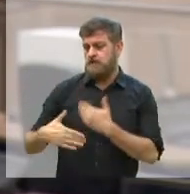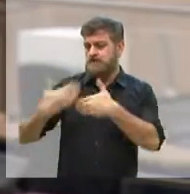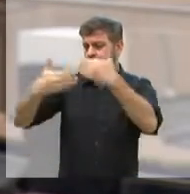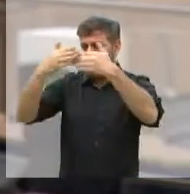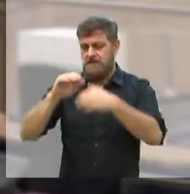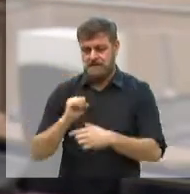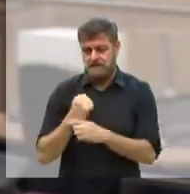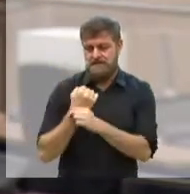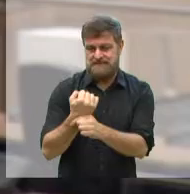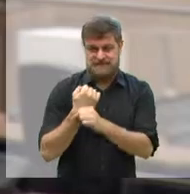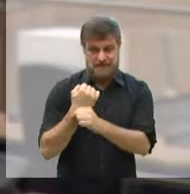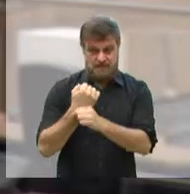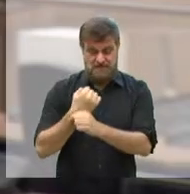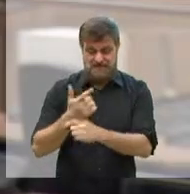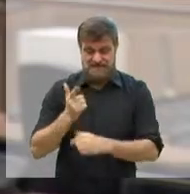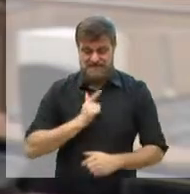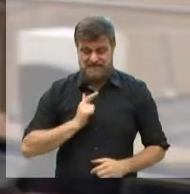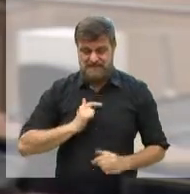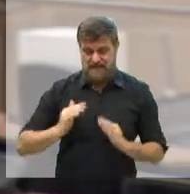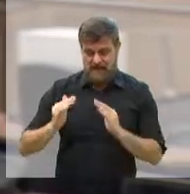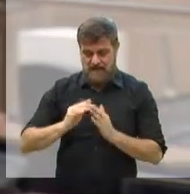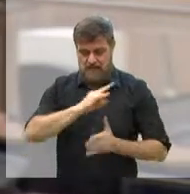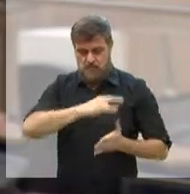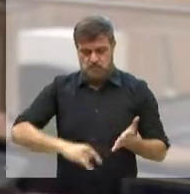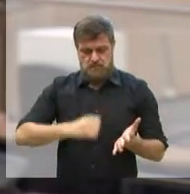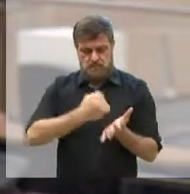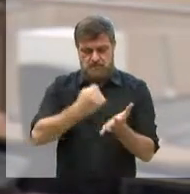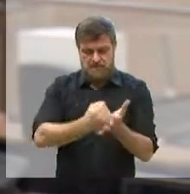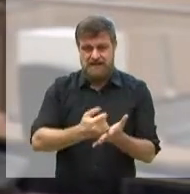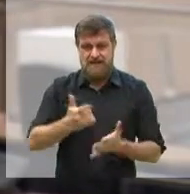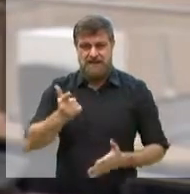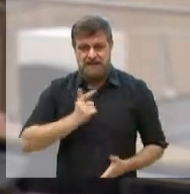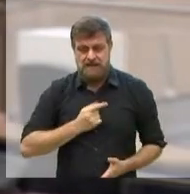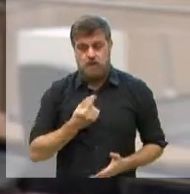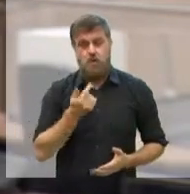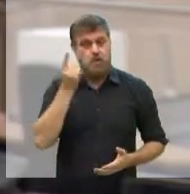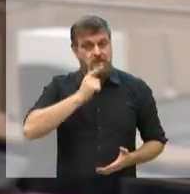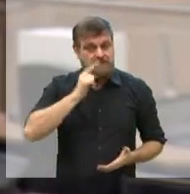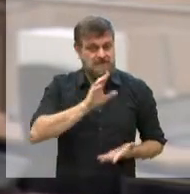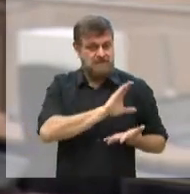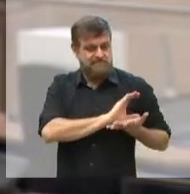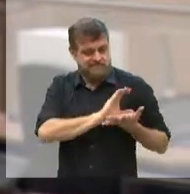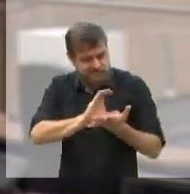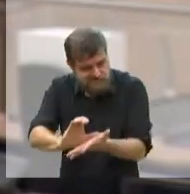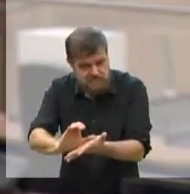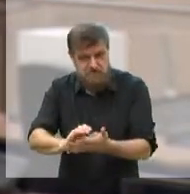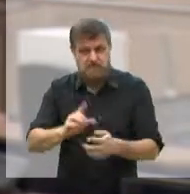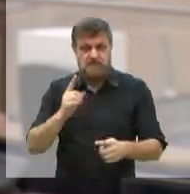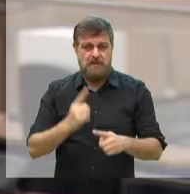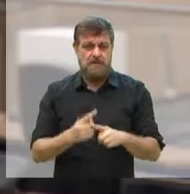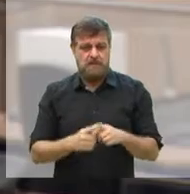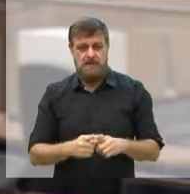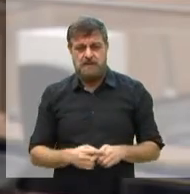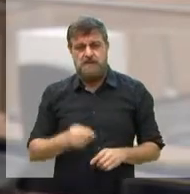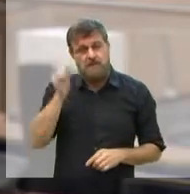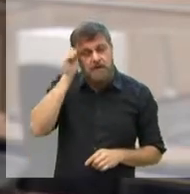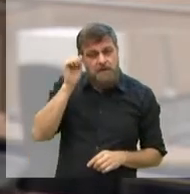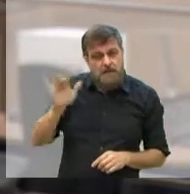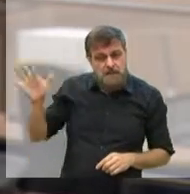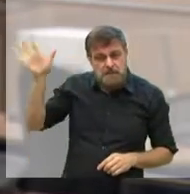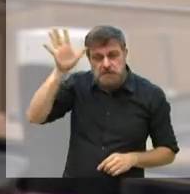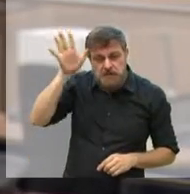desenvolvimento, a segurança jurídica, ele traz estabilidade, ele traz recursos, ele traz mais recursos, porque imaginemos